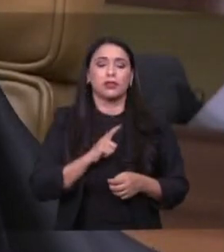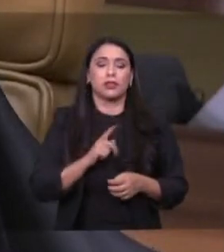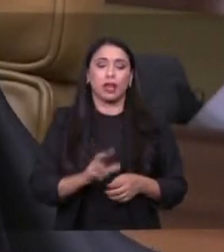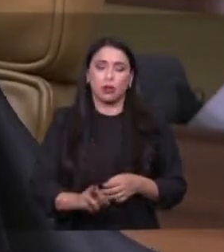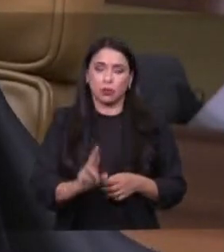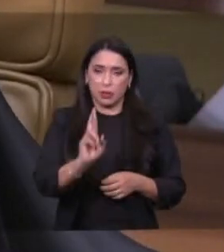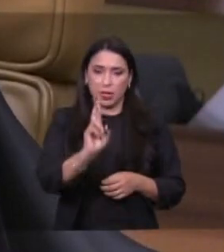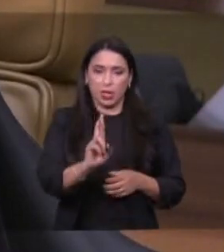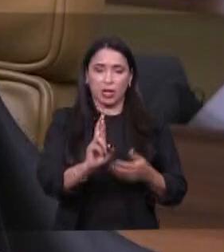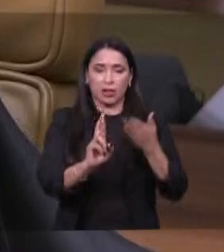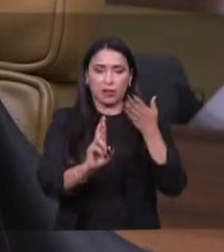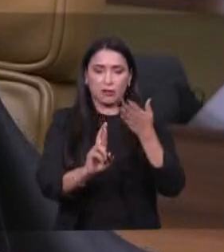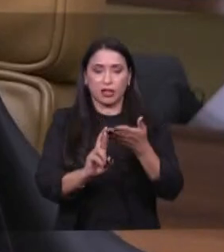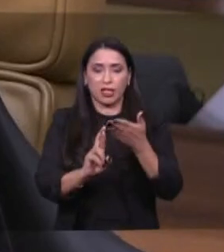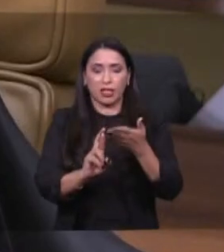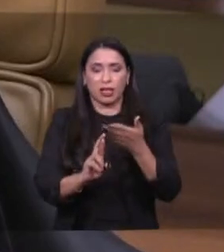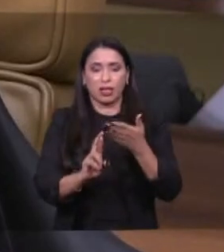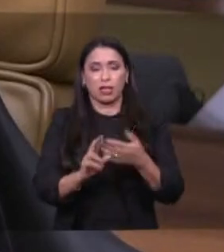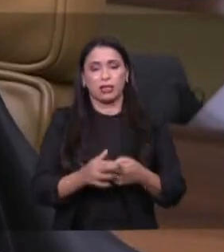referências mais